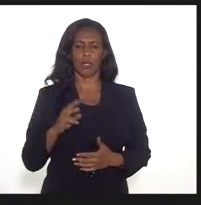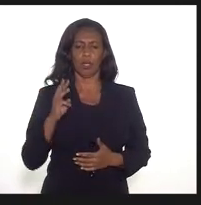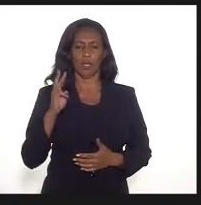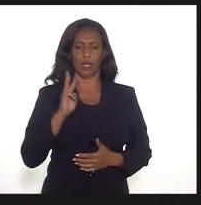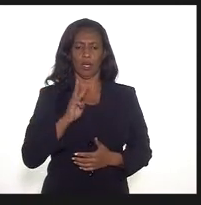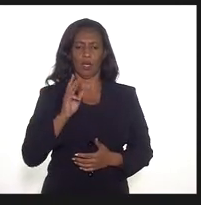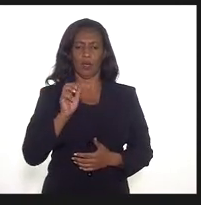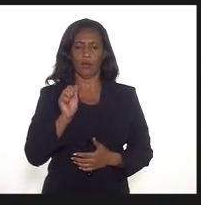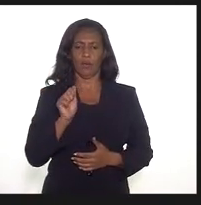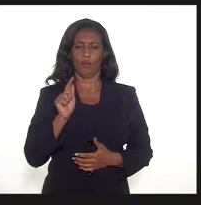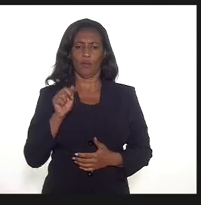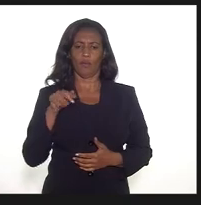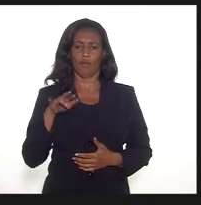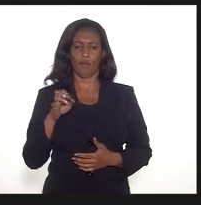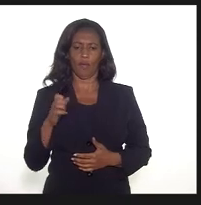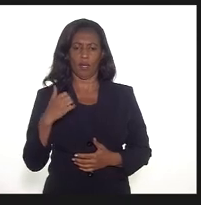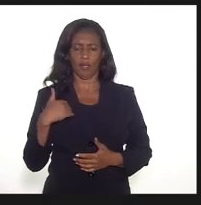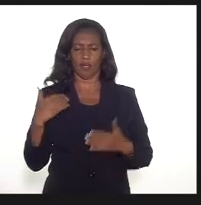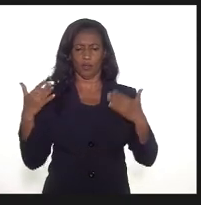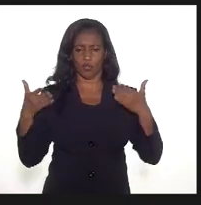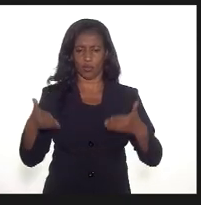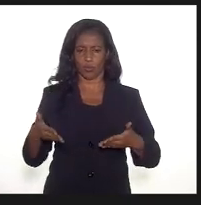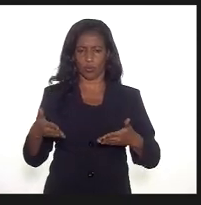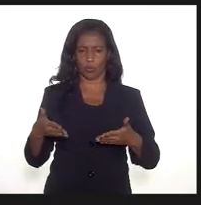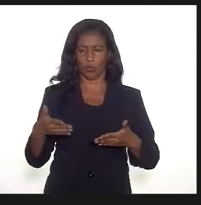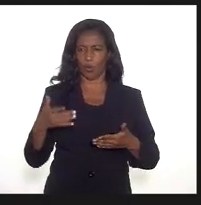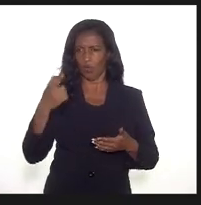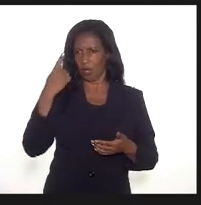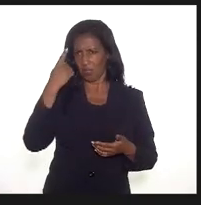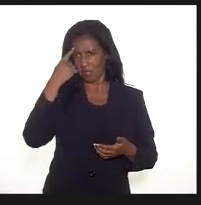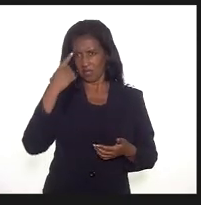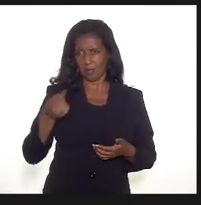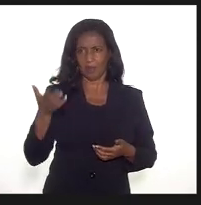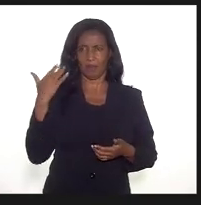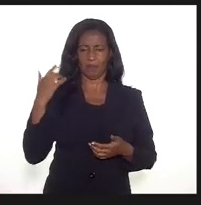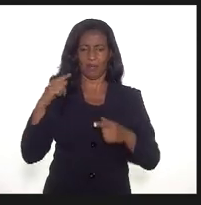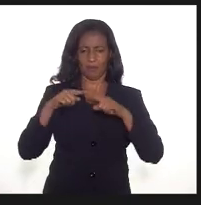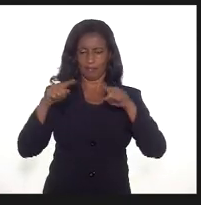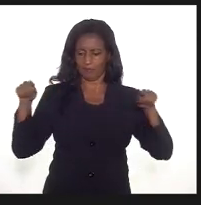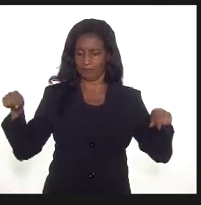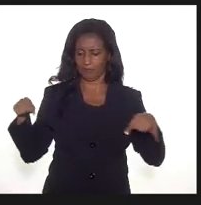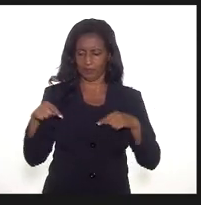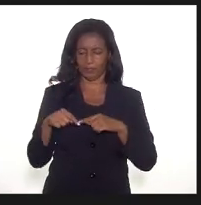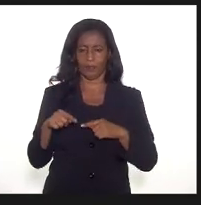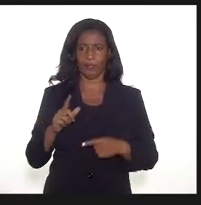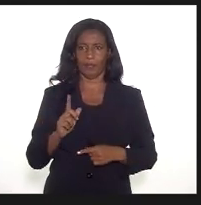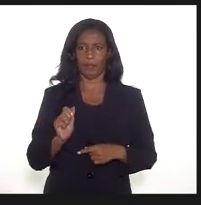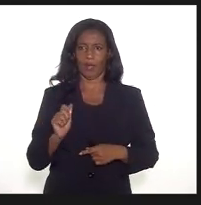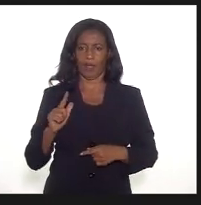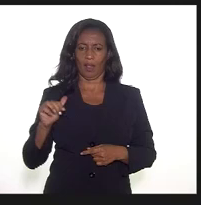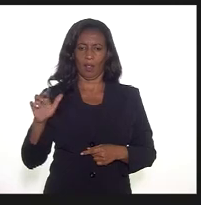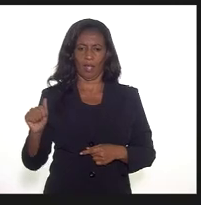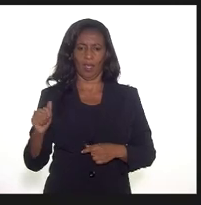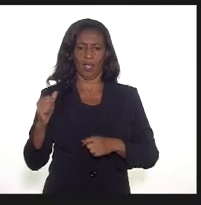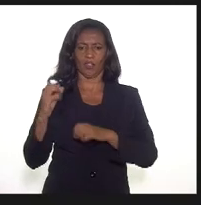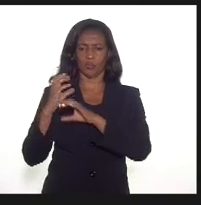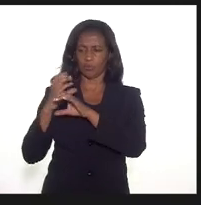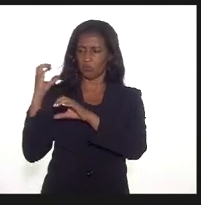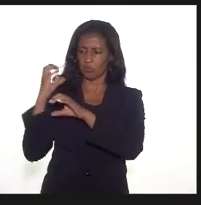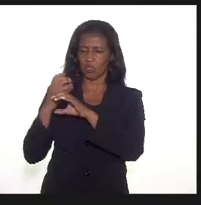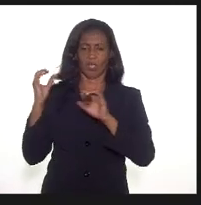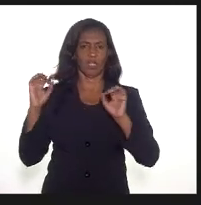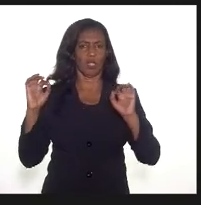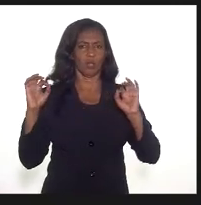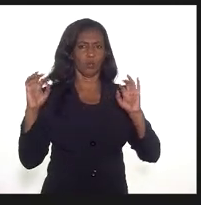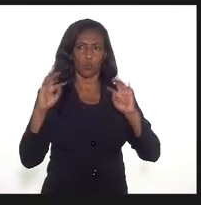a todas as diretorias. Eu já estou instalado desde a semana passada aqui no gabinete novo no Alerjão, e a engenharia, todo mundo